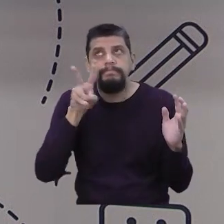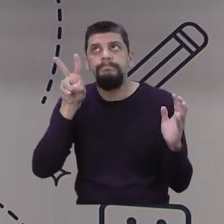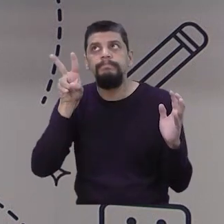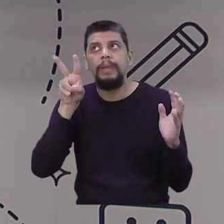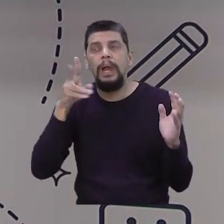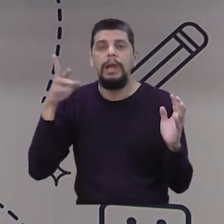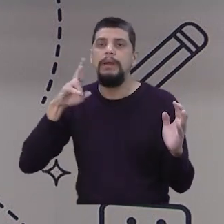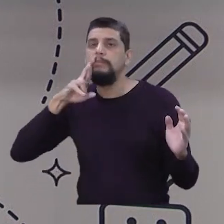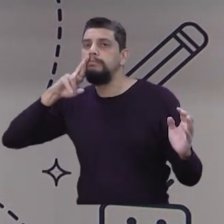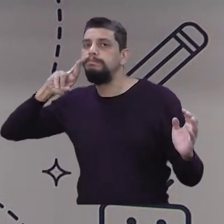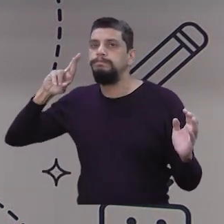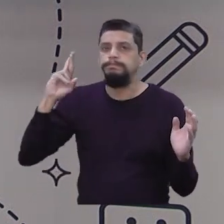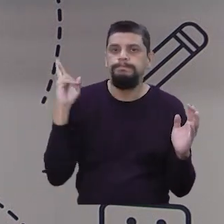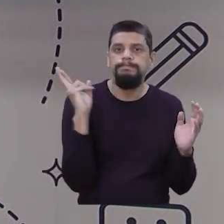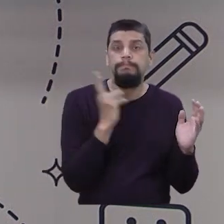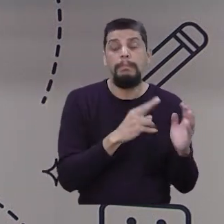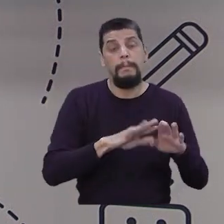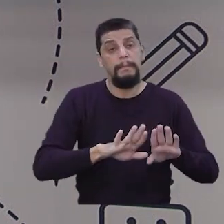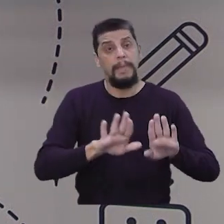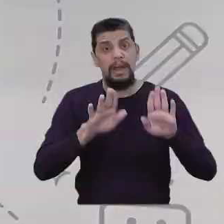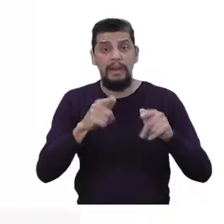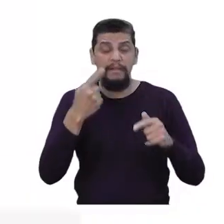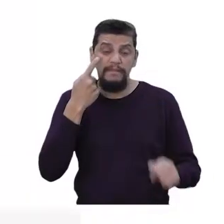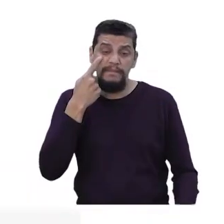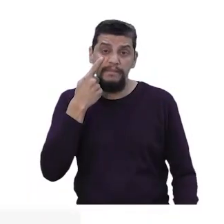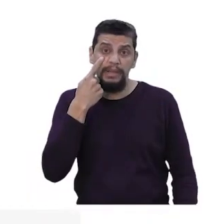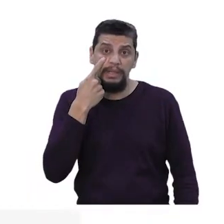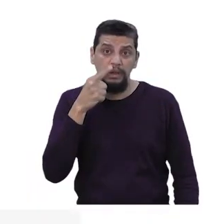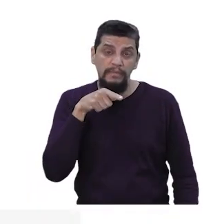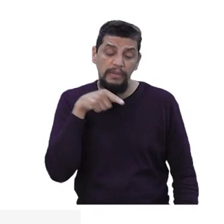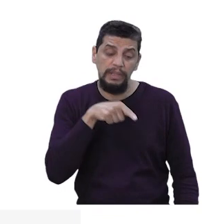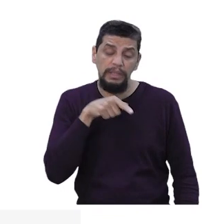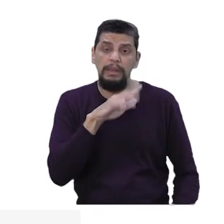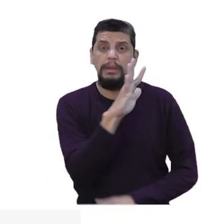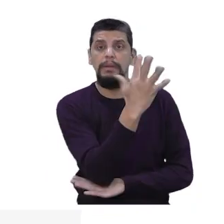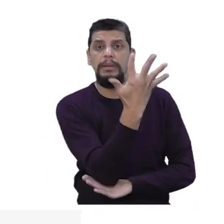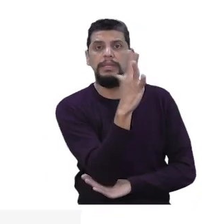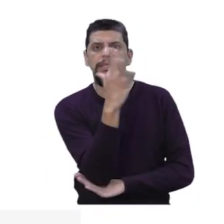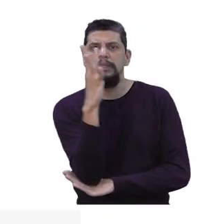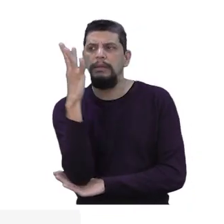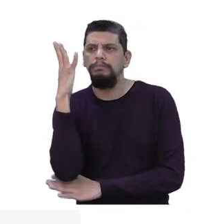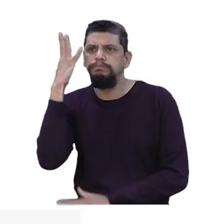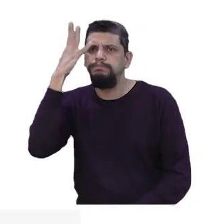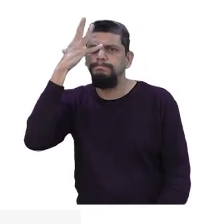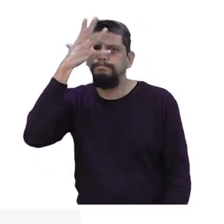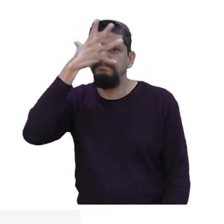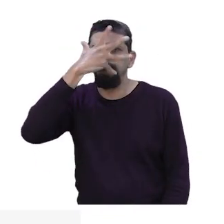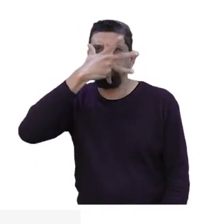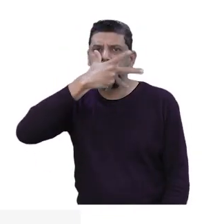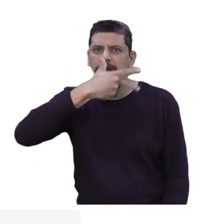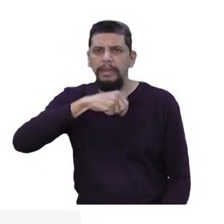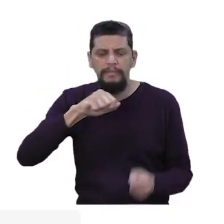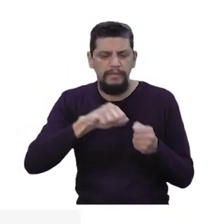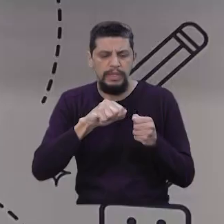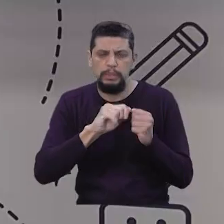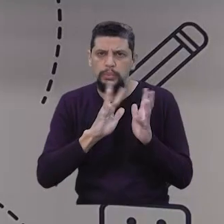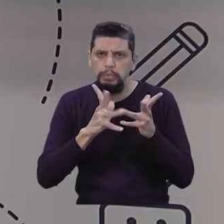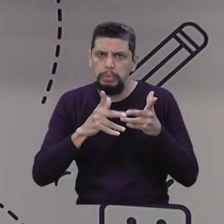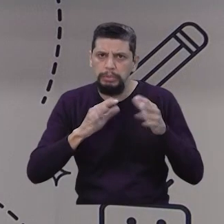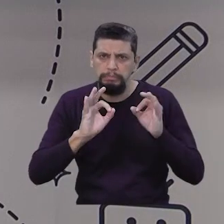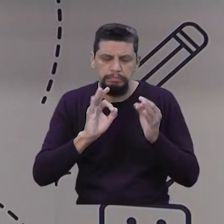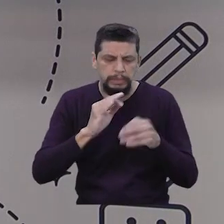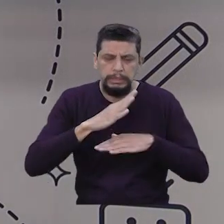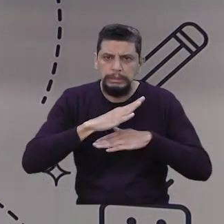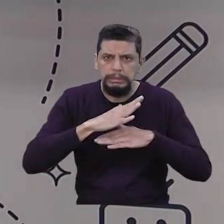assim: mas veja bem, baobá, você é uma árvore lindíssima, te fiz com tanto